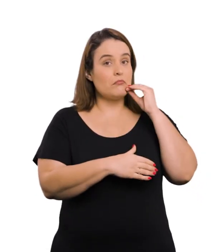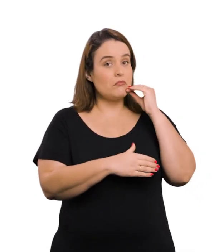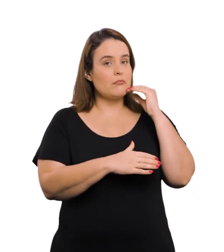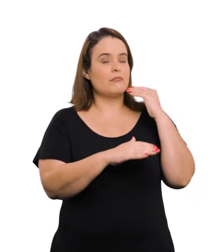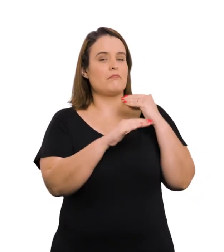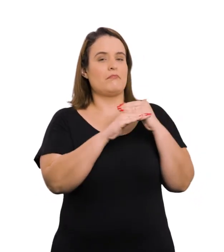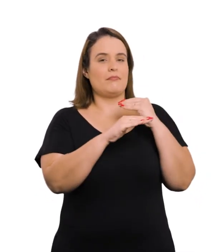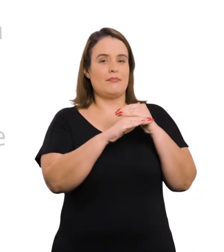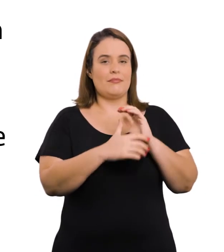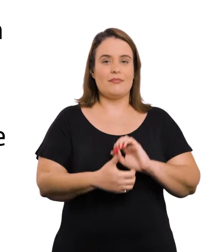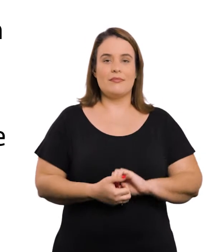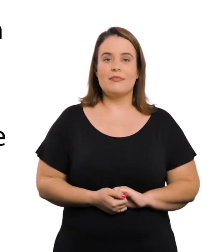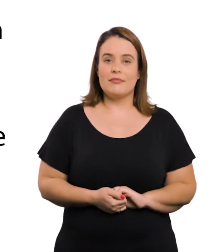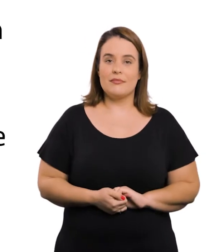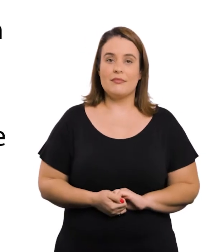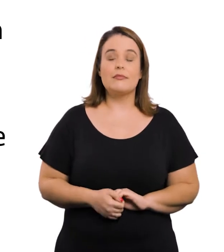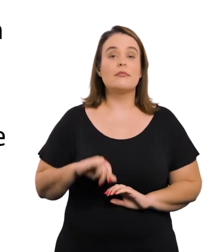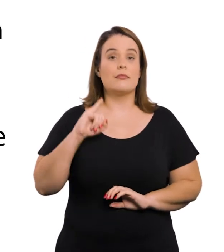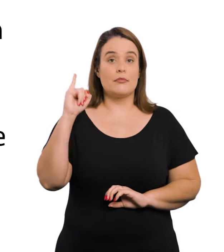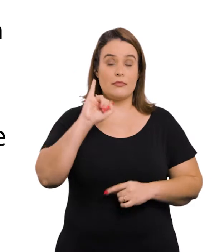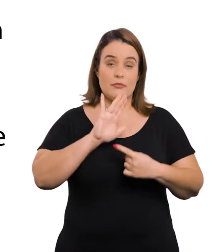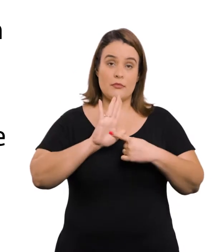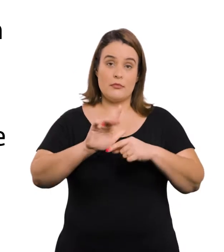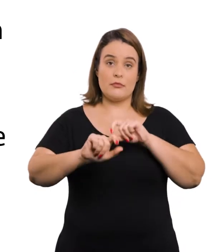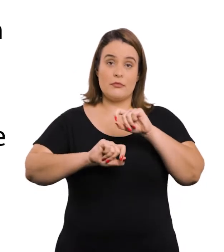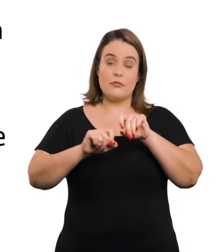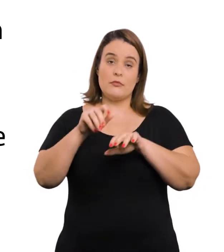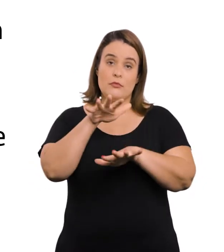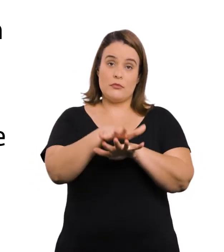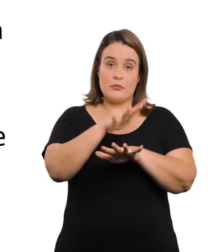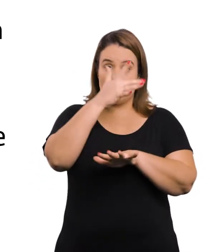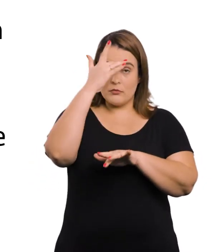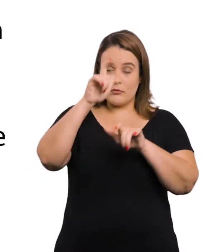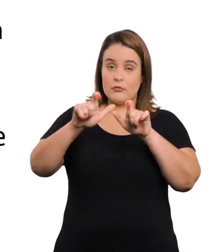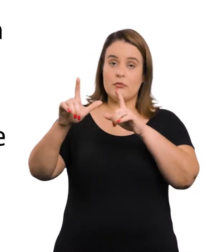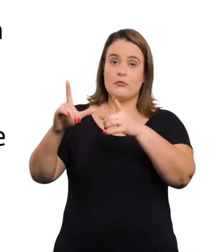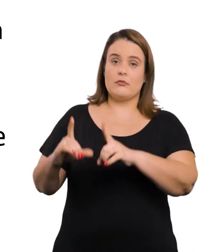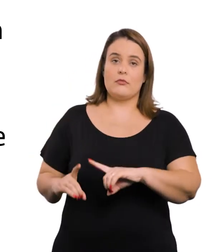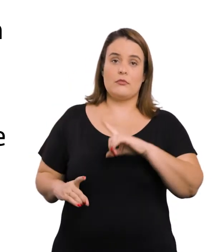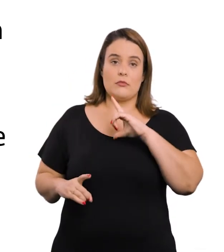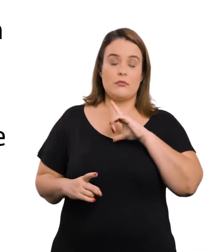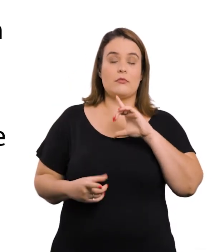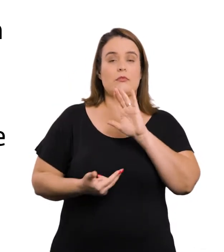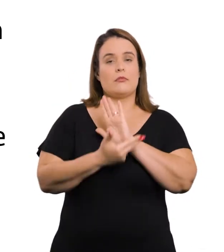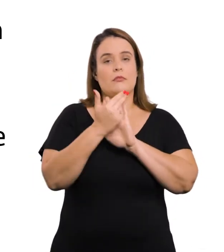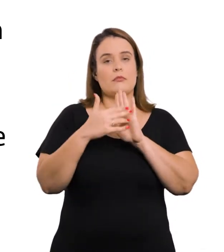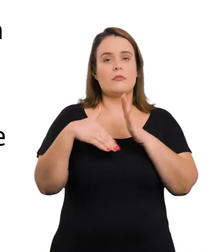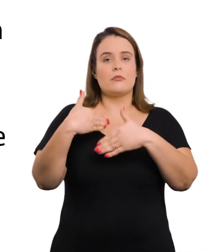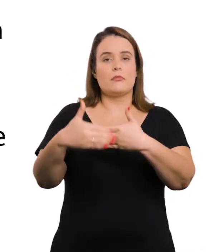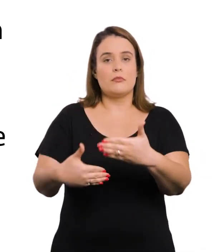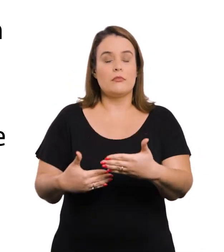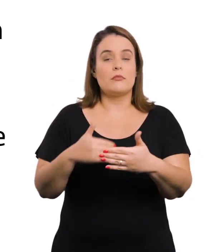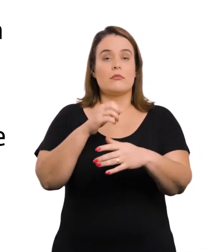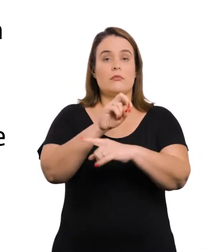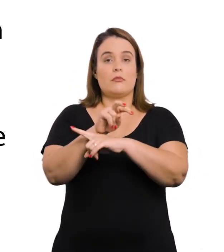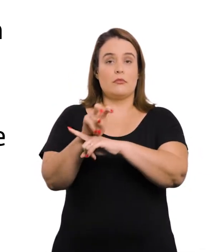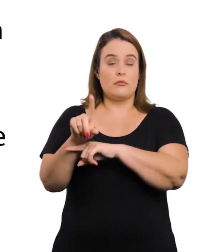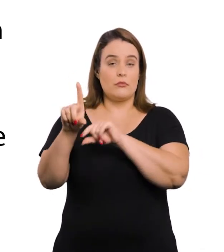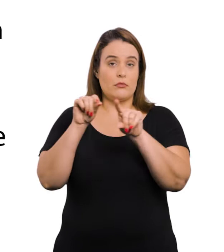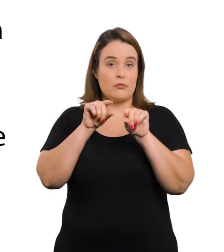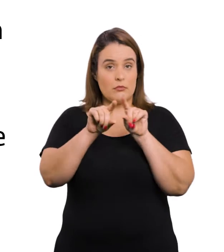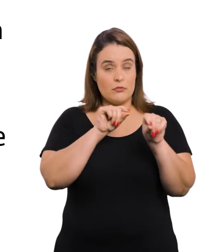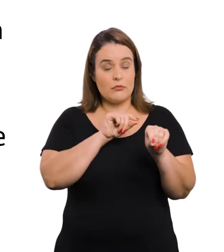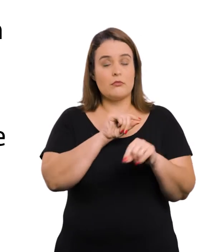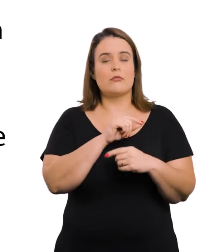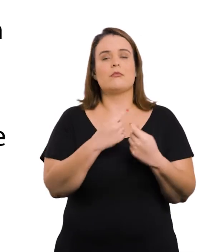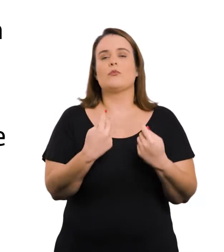de oportunidades. Importa destacar ainda que a inclusão de pessoas com deficiência no desenho do processo de recrutamento